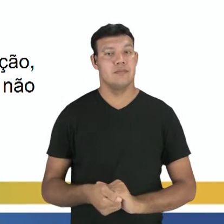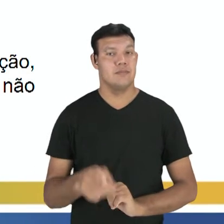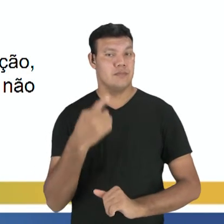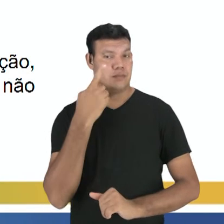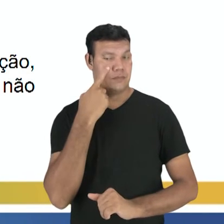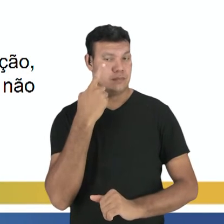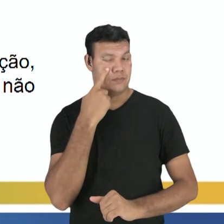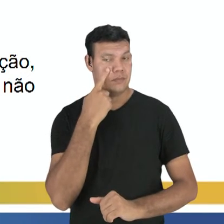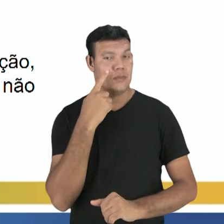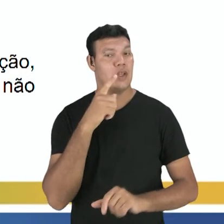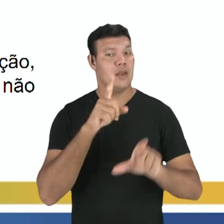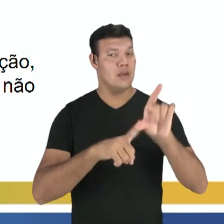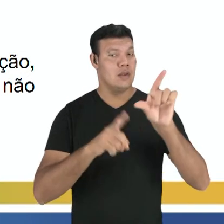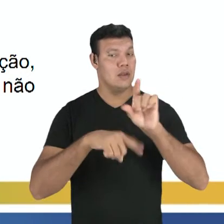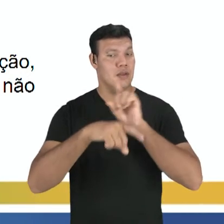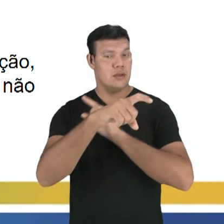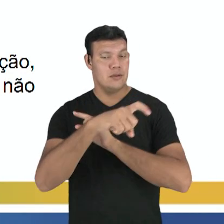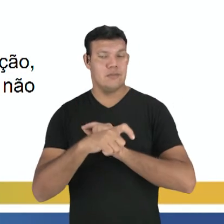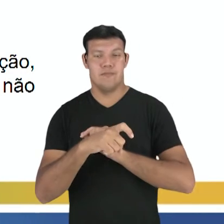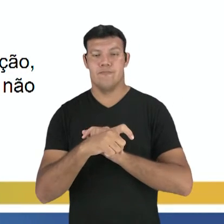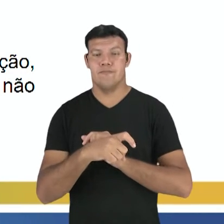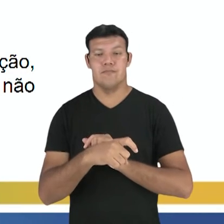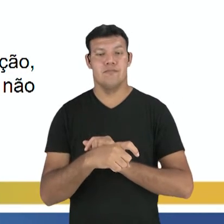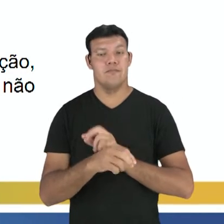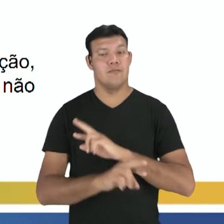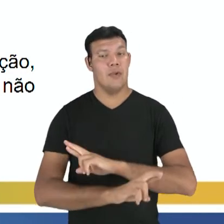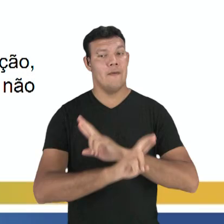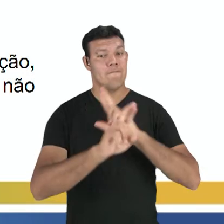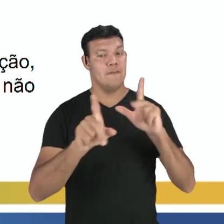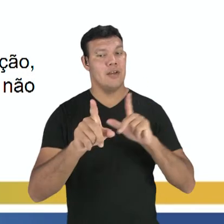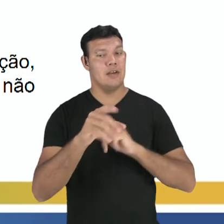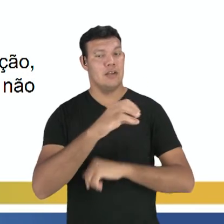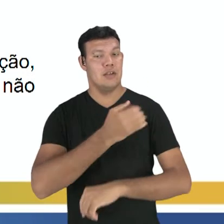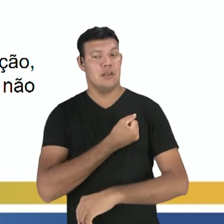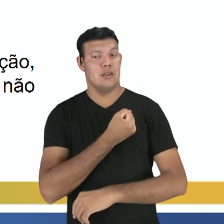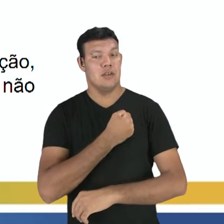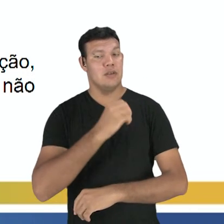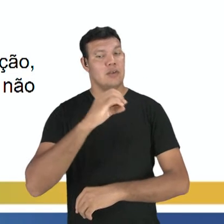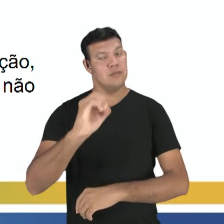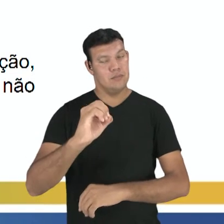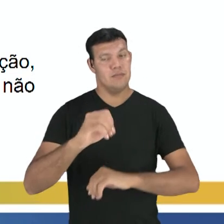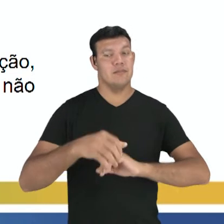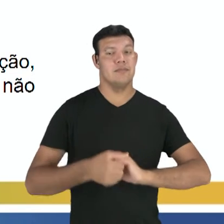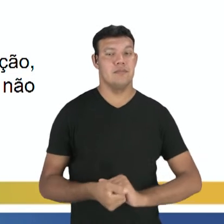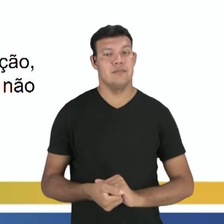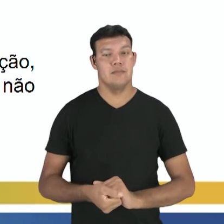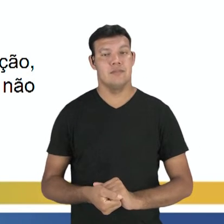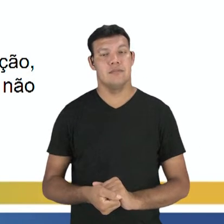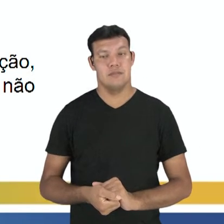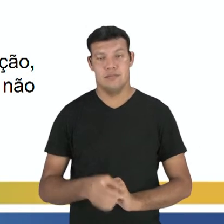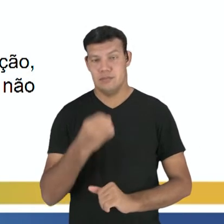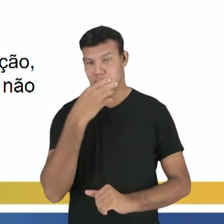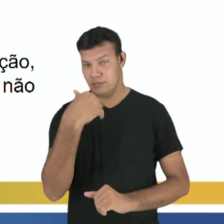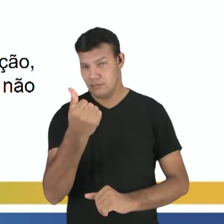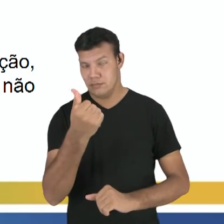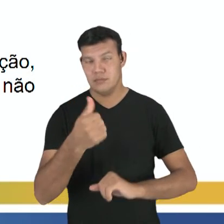Note que o x não pode ser igual a zero, já que isso causaria uma indeterminação. Tudo